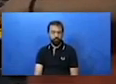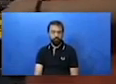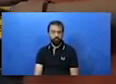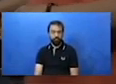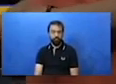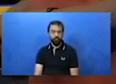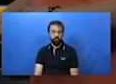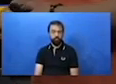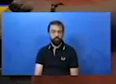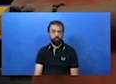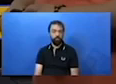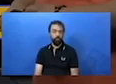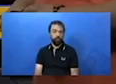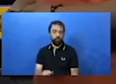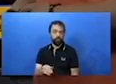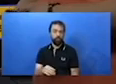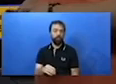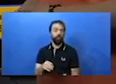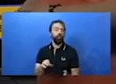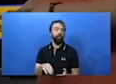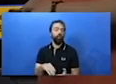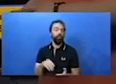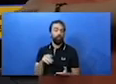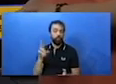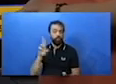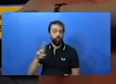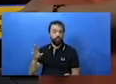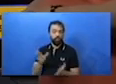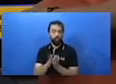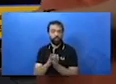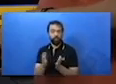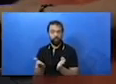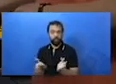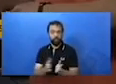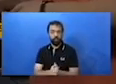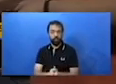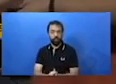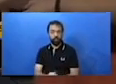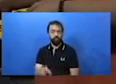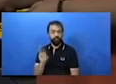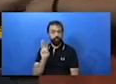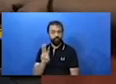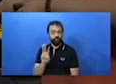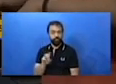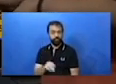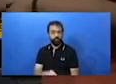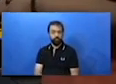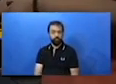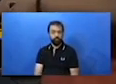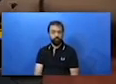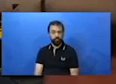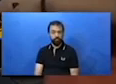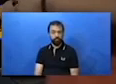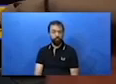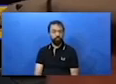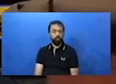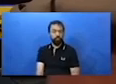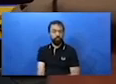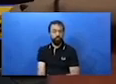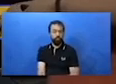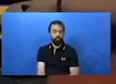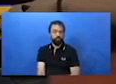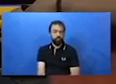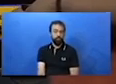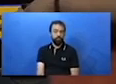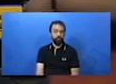a vocês também que usem o caderno, porque o espaço é pequeno, tá bom? 3. Porque o texto, no tempo que